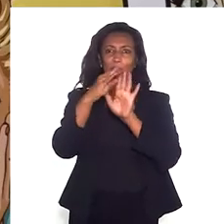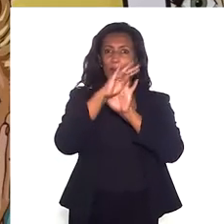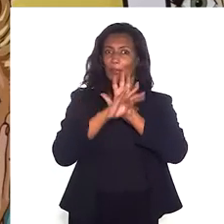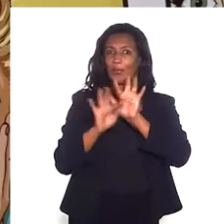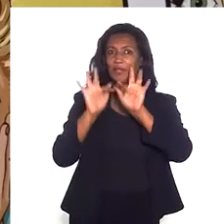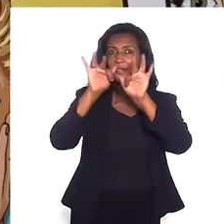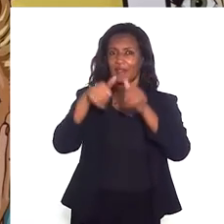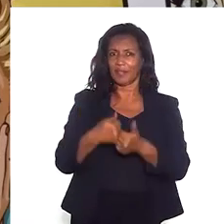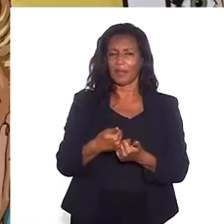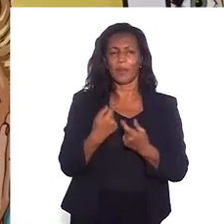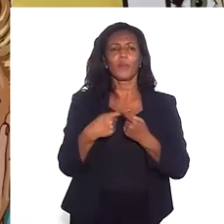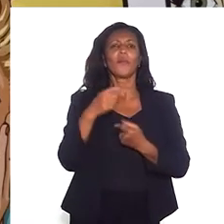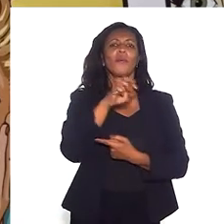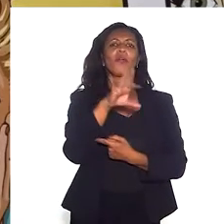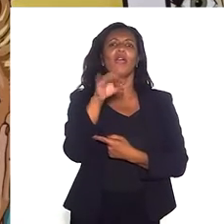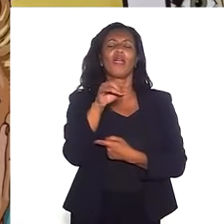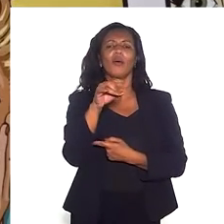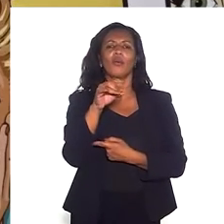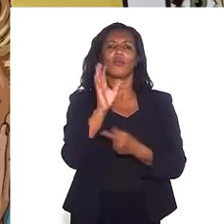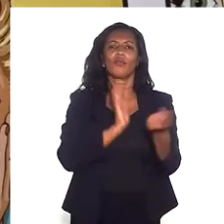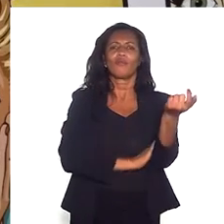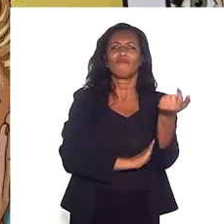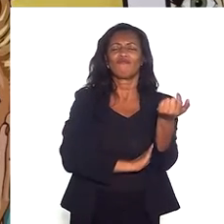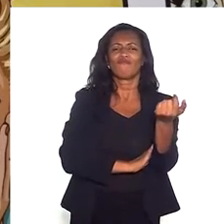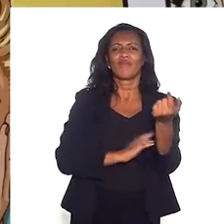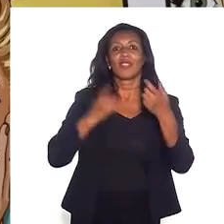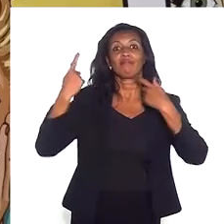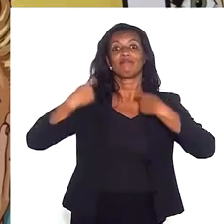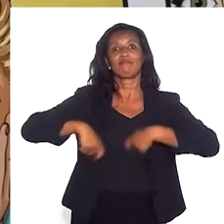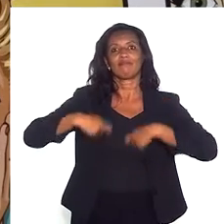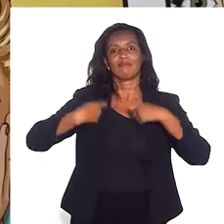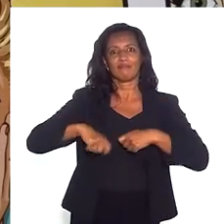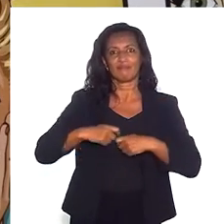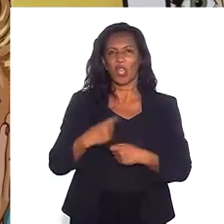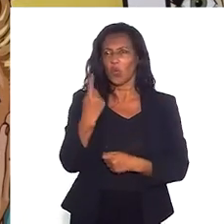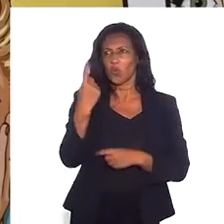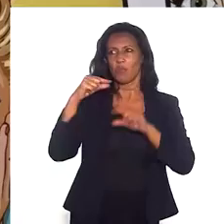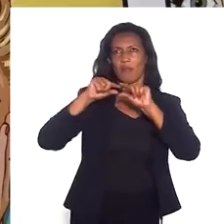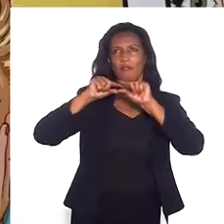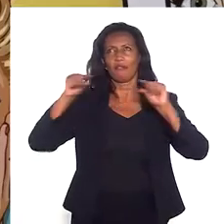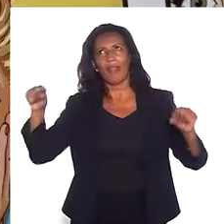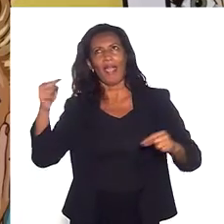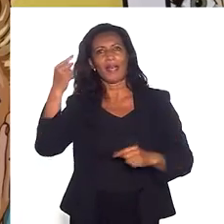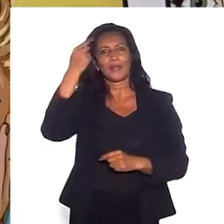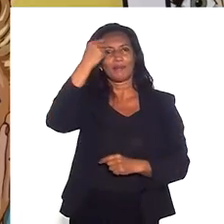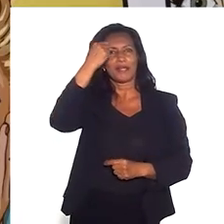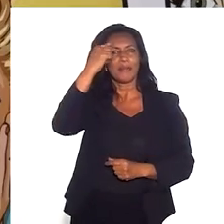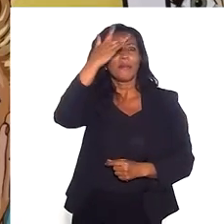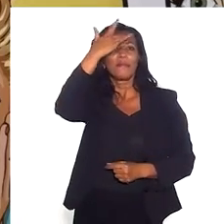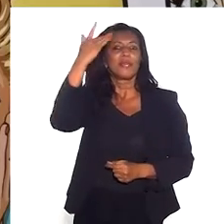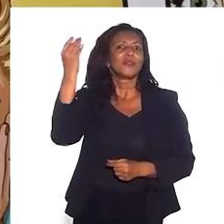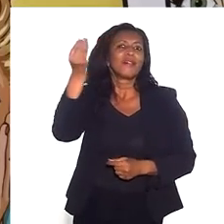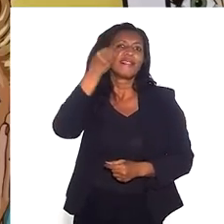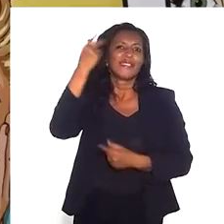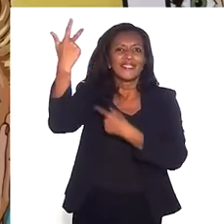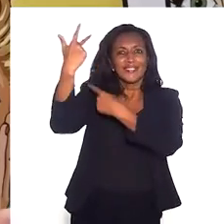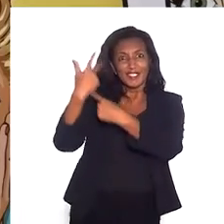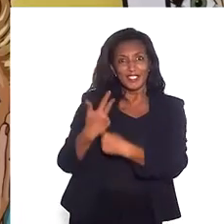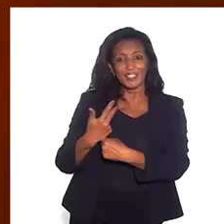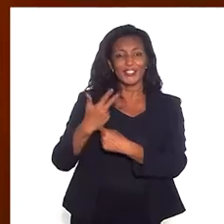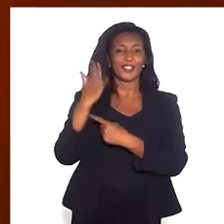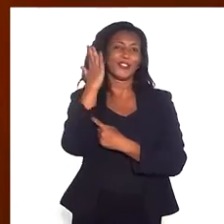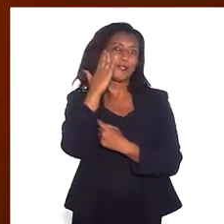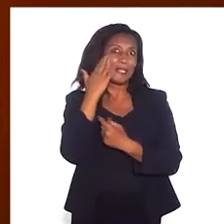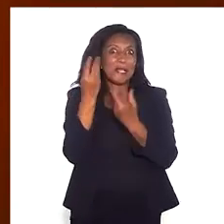programa já está chegando ao fim, mas por que que o ecofeminismo é necessário? Uma frase, um pensamento. Para quem